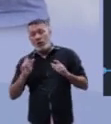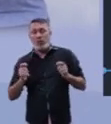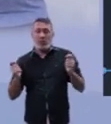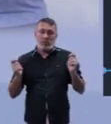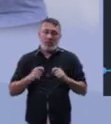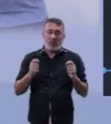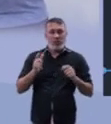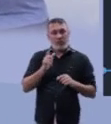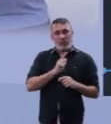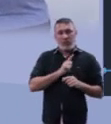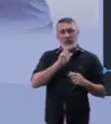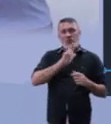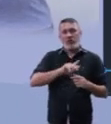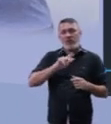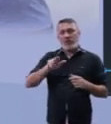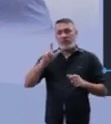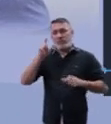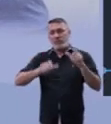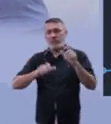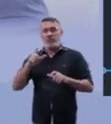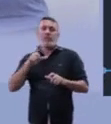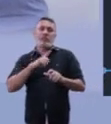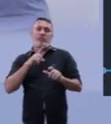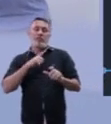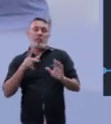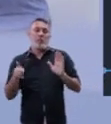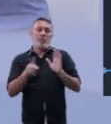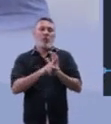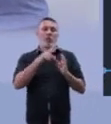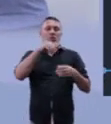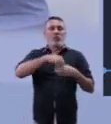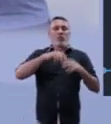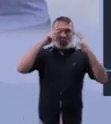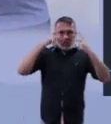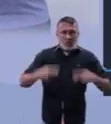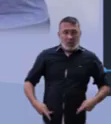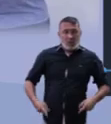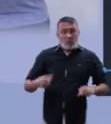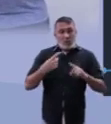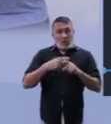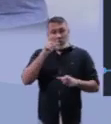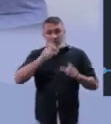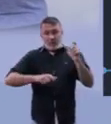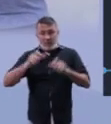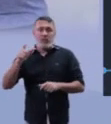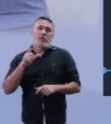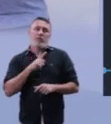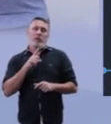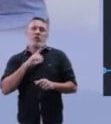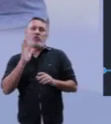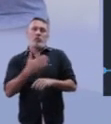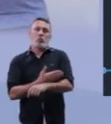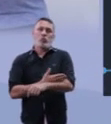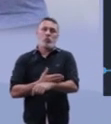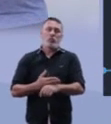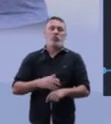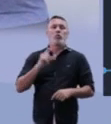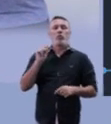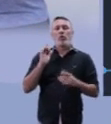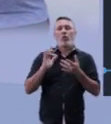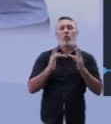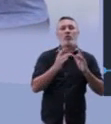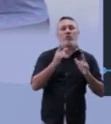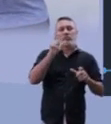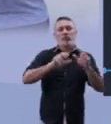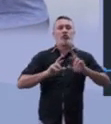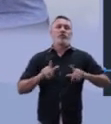vai, pode-se considerar a diversidade como inerente à condição humana, de modo que os indivíduos deveriam estar habituados